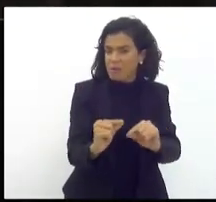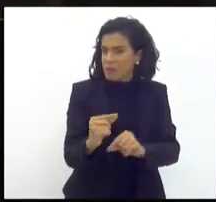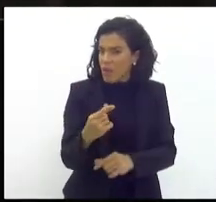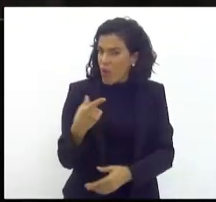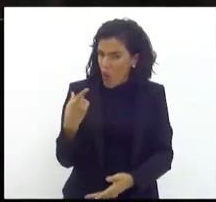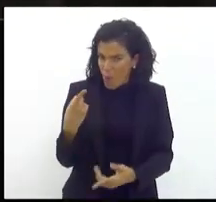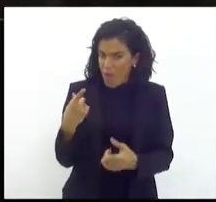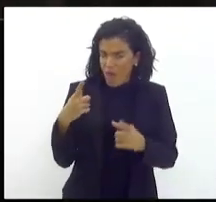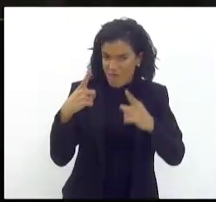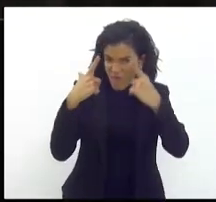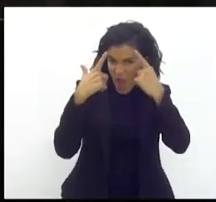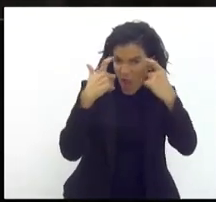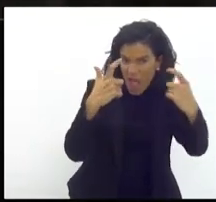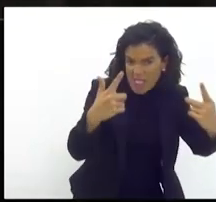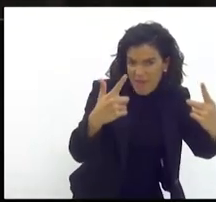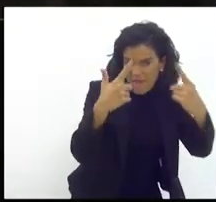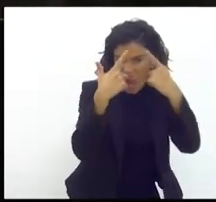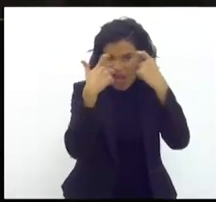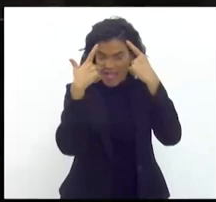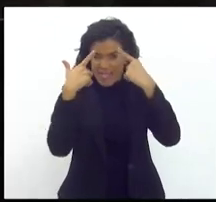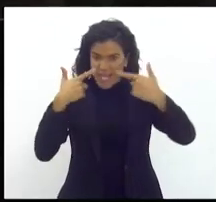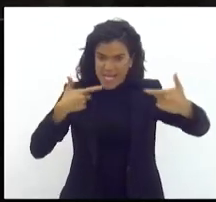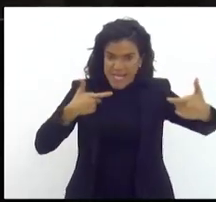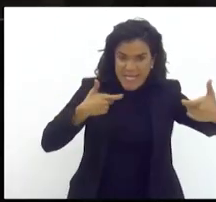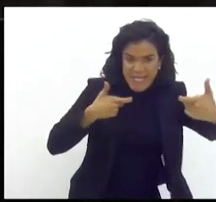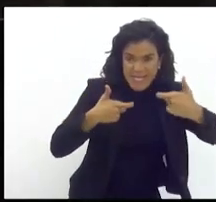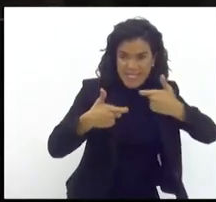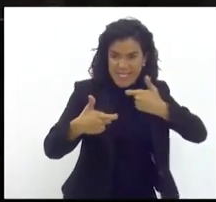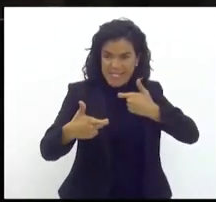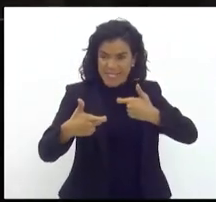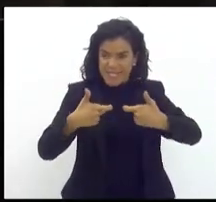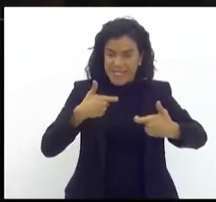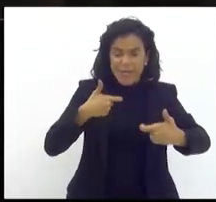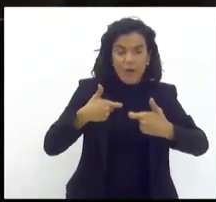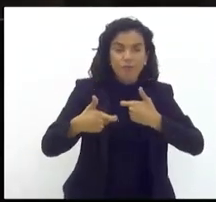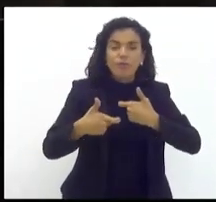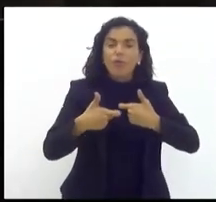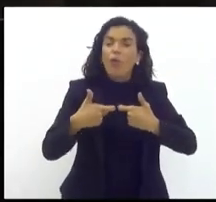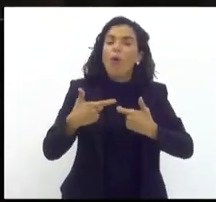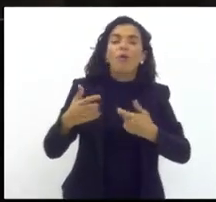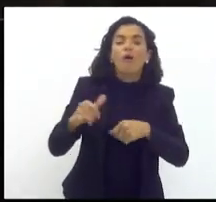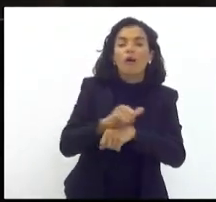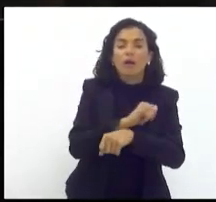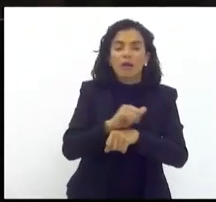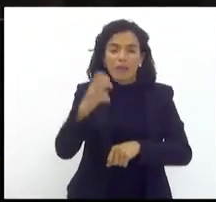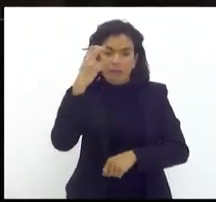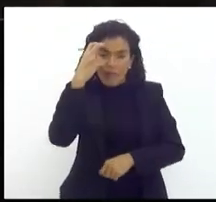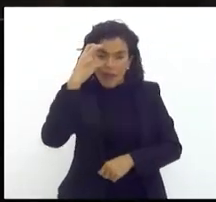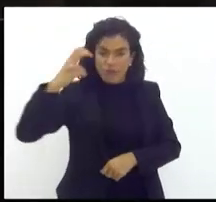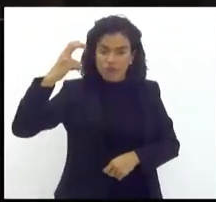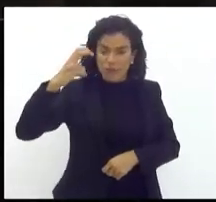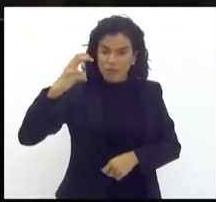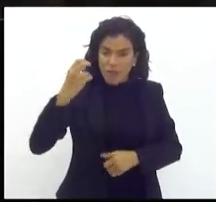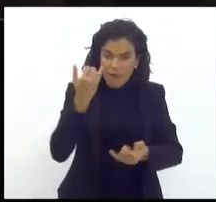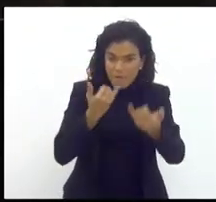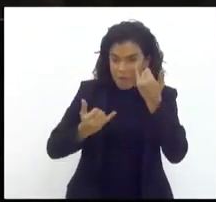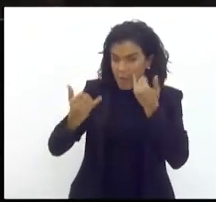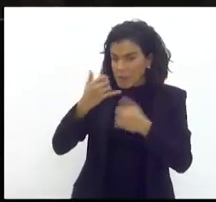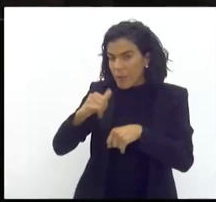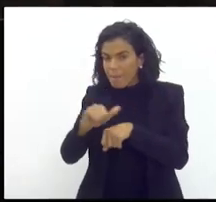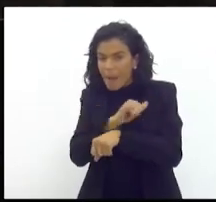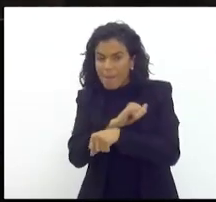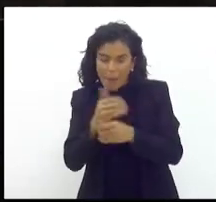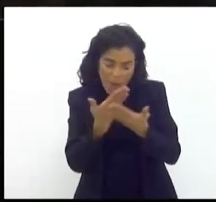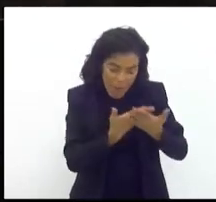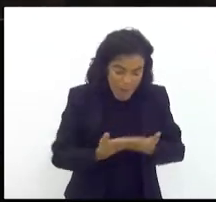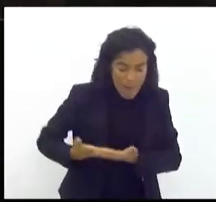combate violência com mais violência se combate a insegurança com inteligência com informação com estratégia